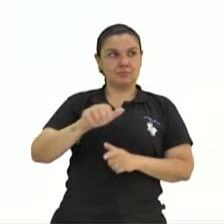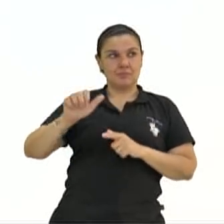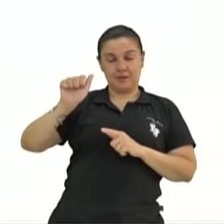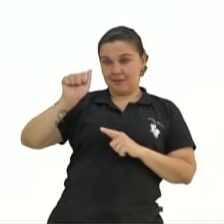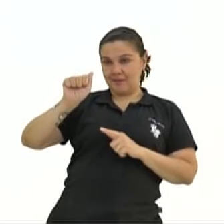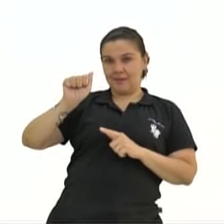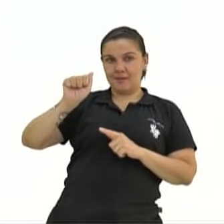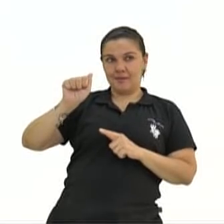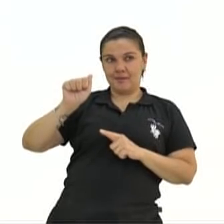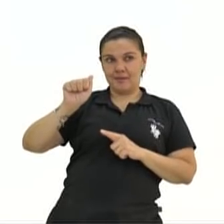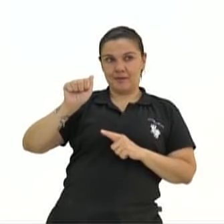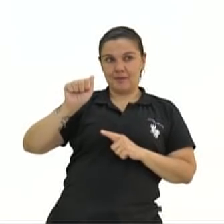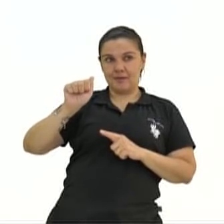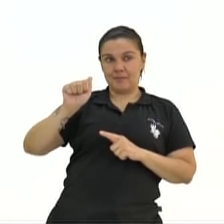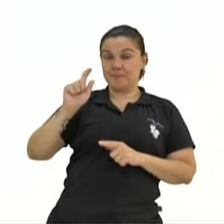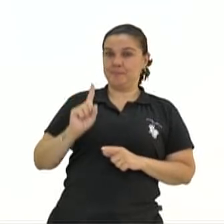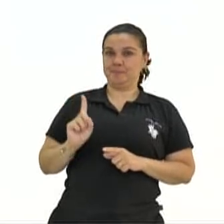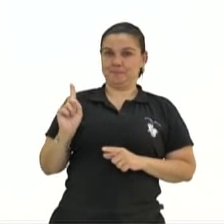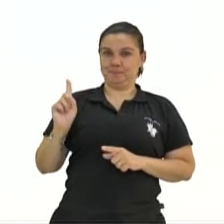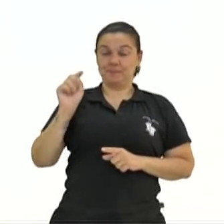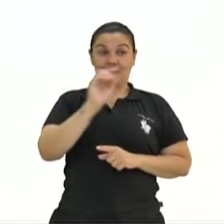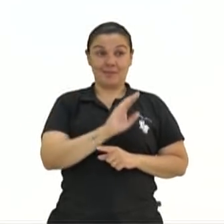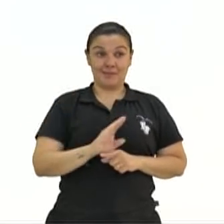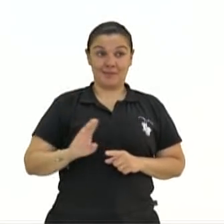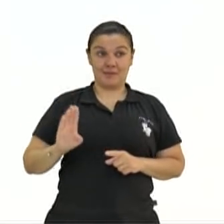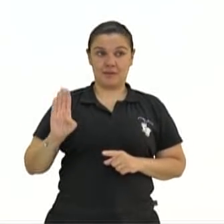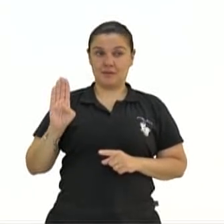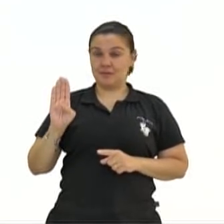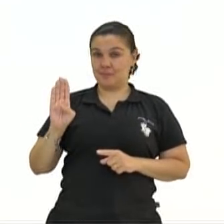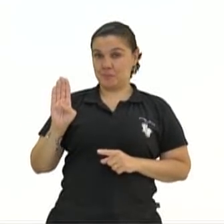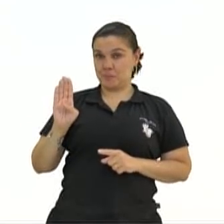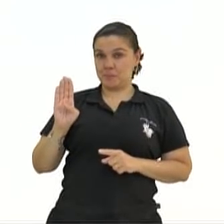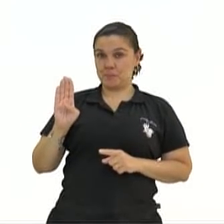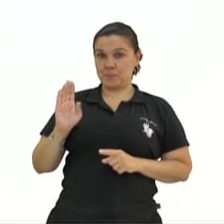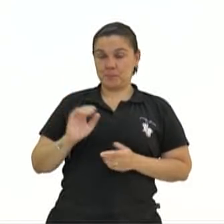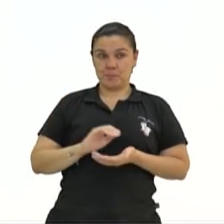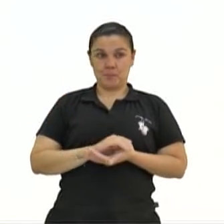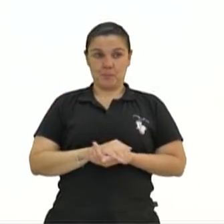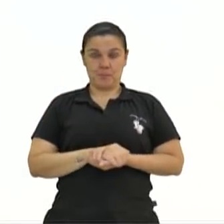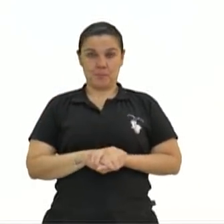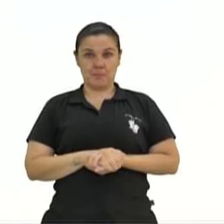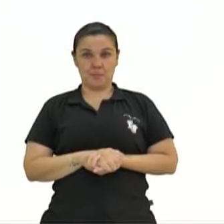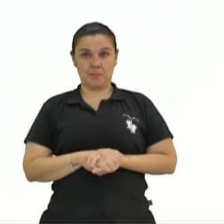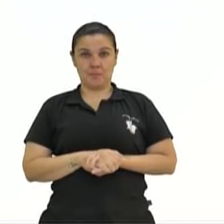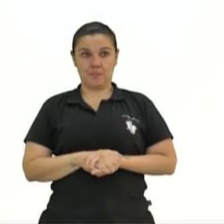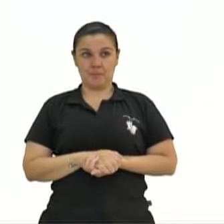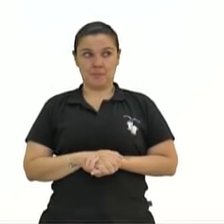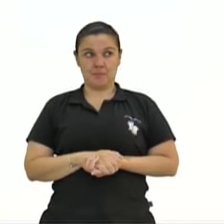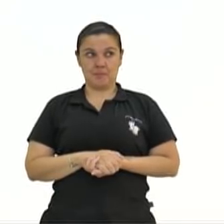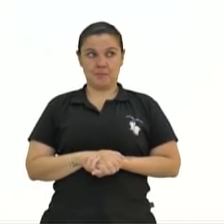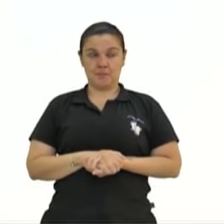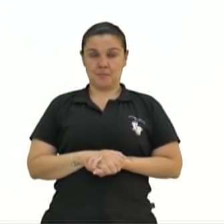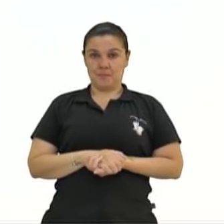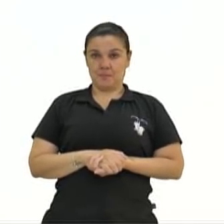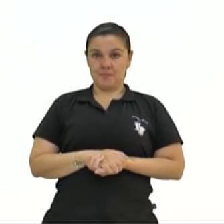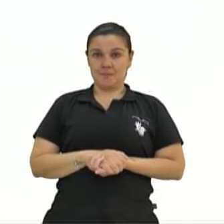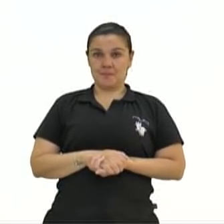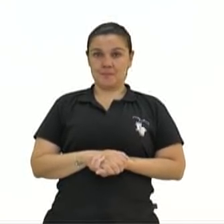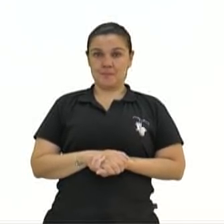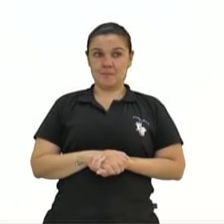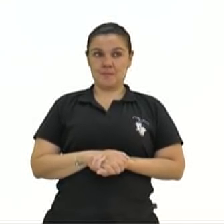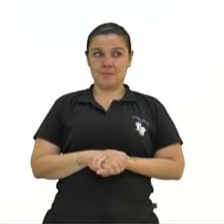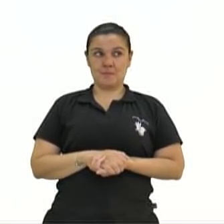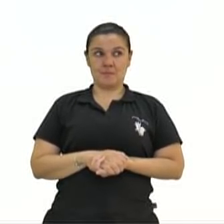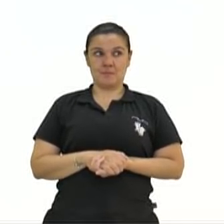A. Território e região são sinônimos. Letra B. O conceito de território está associado a poder sobre uma porção